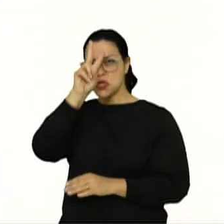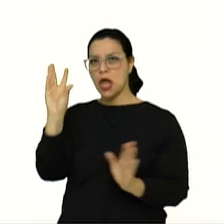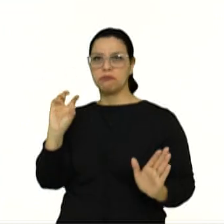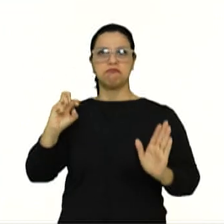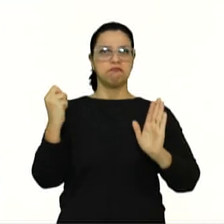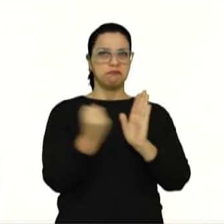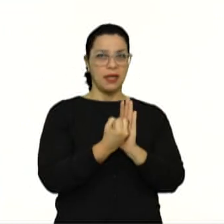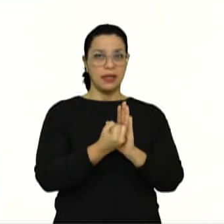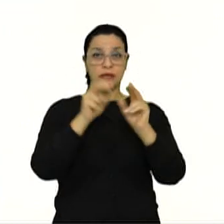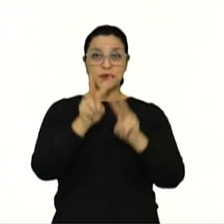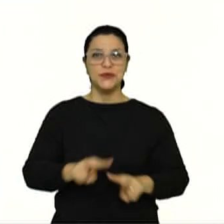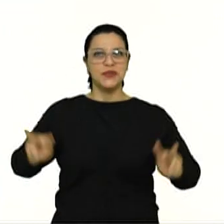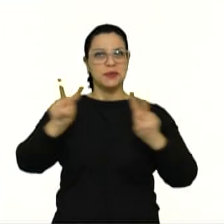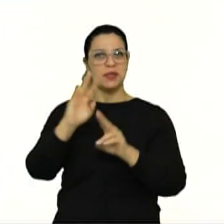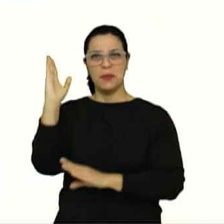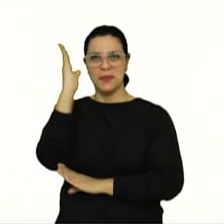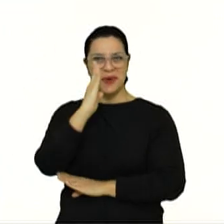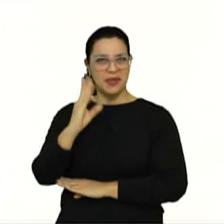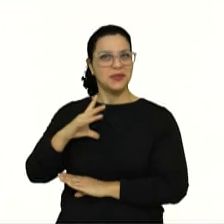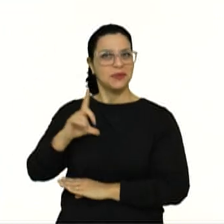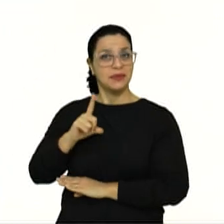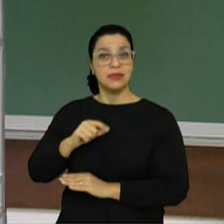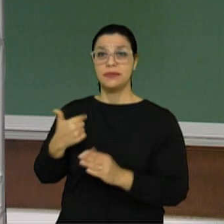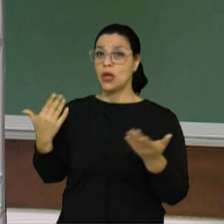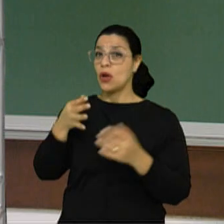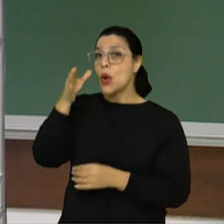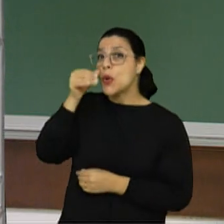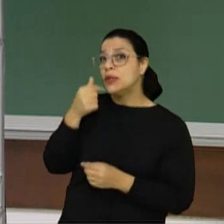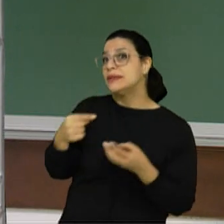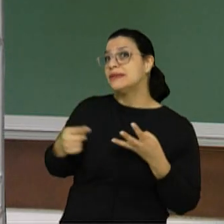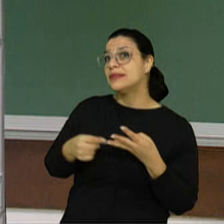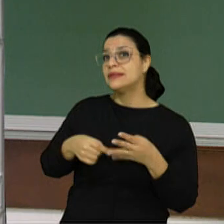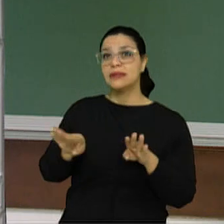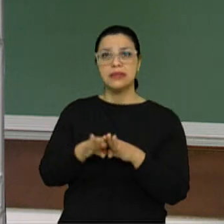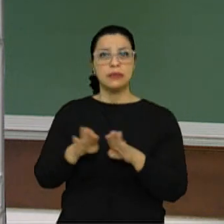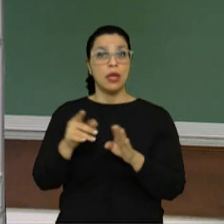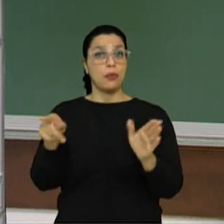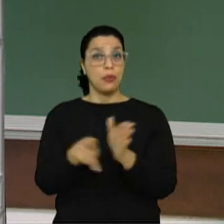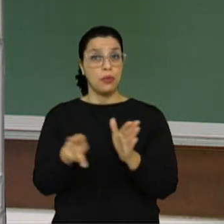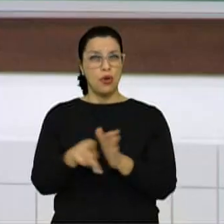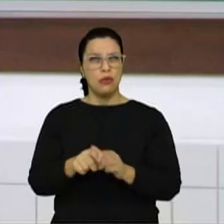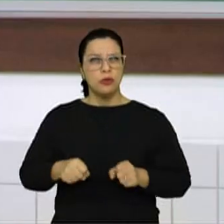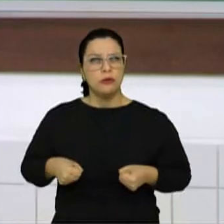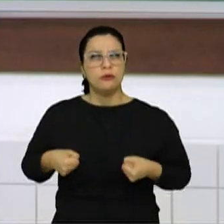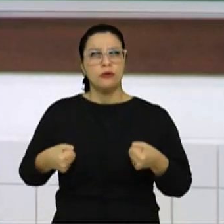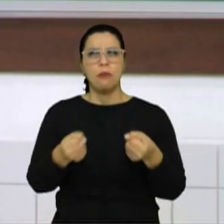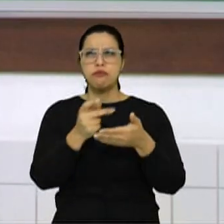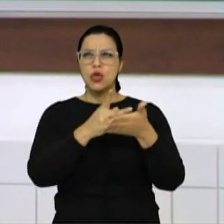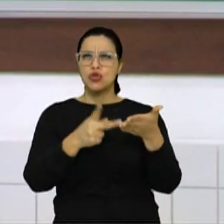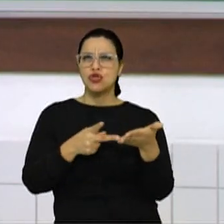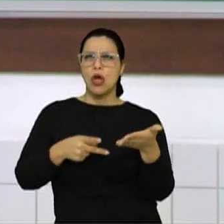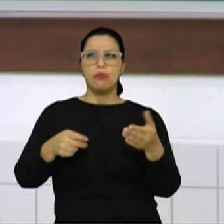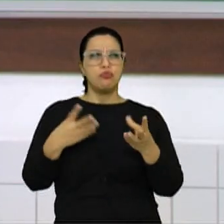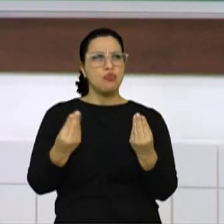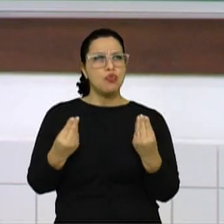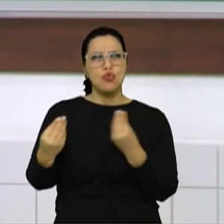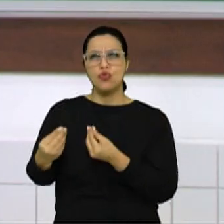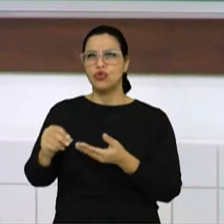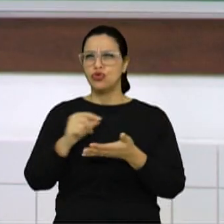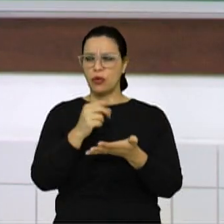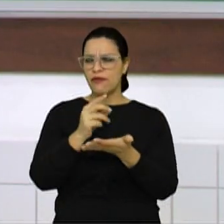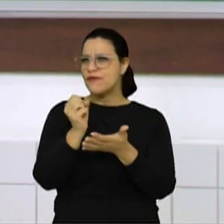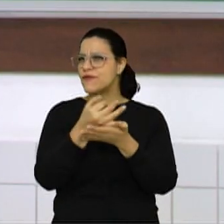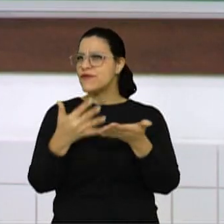história, com essa visibilidade nacional. E a última curiosidade, que após intensa produção, a